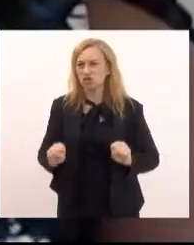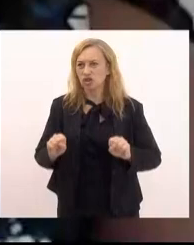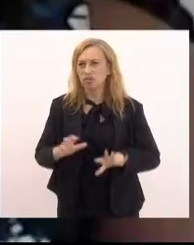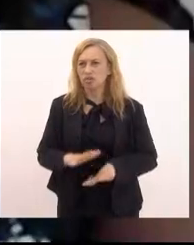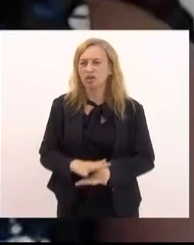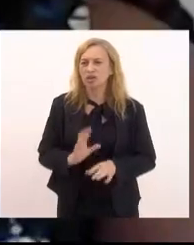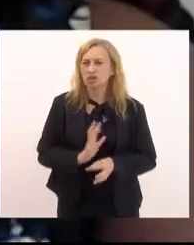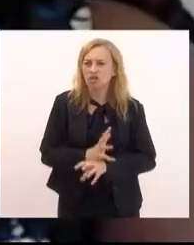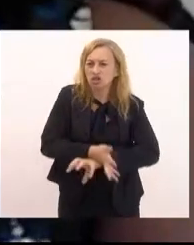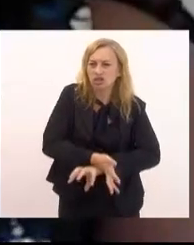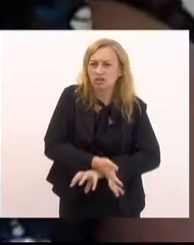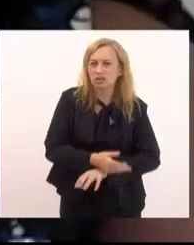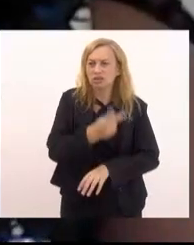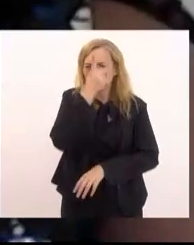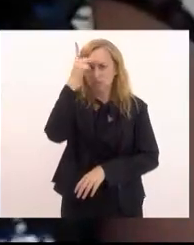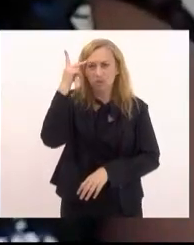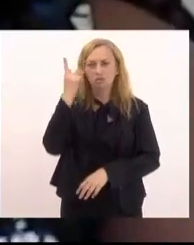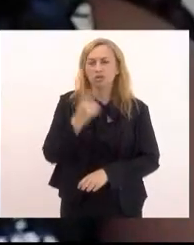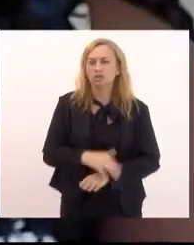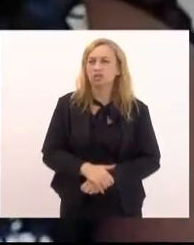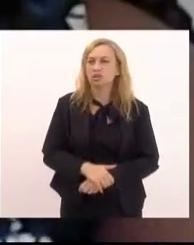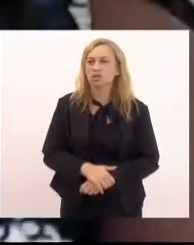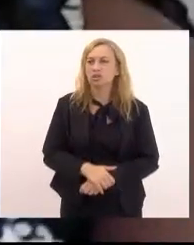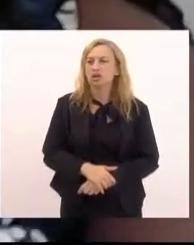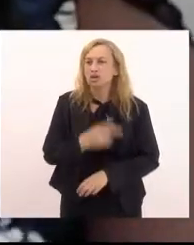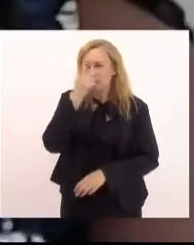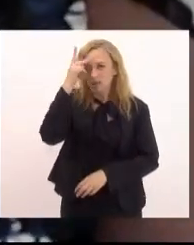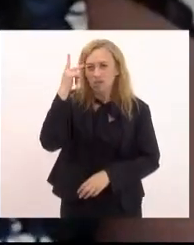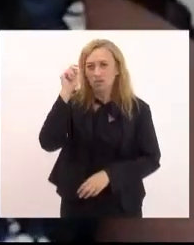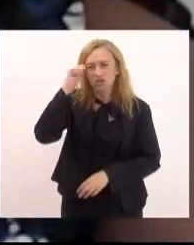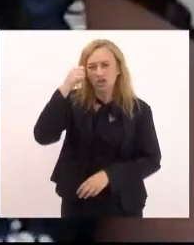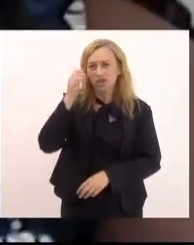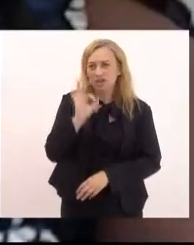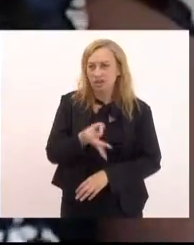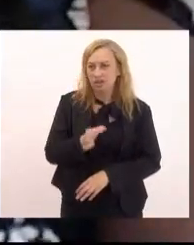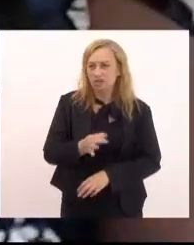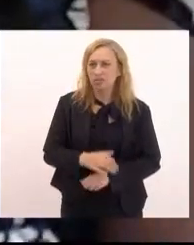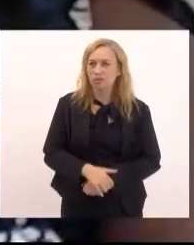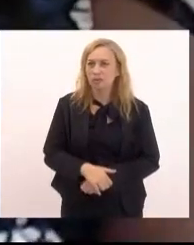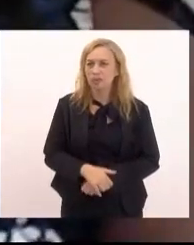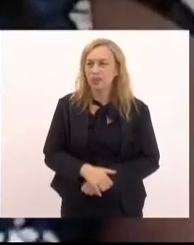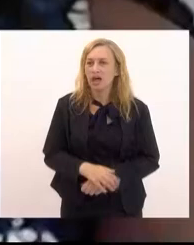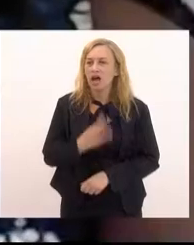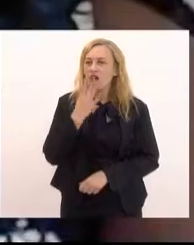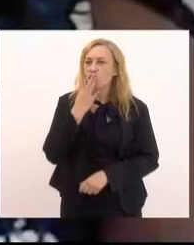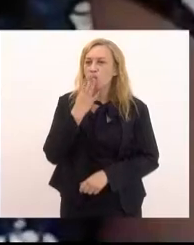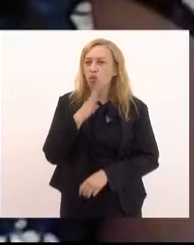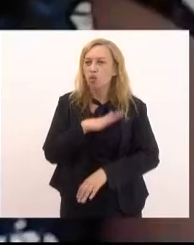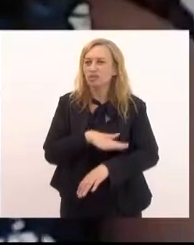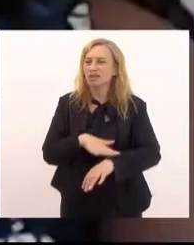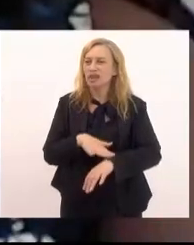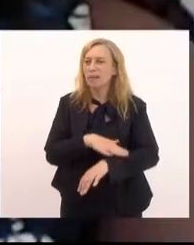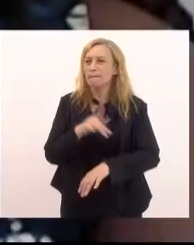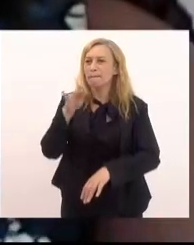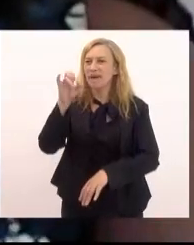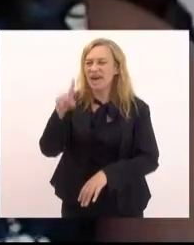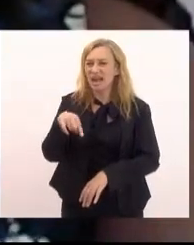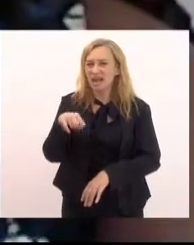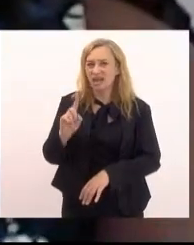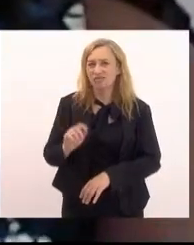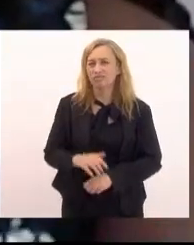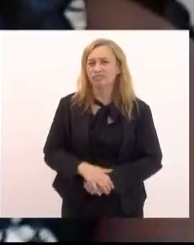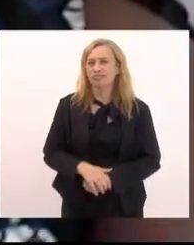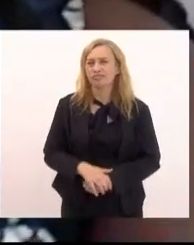de escravização de pessoas, pessoas negras especificamente. A cor da pele. A cor da pele é ferramenta de